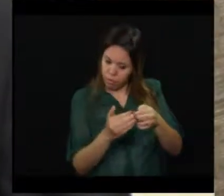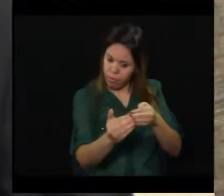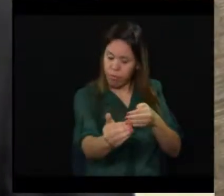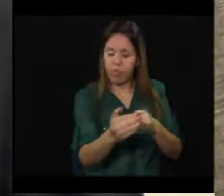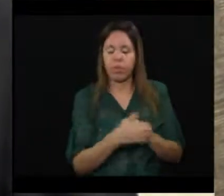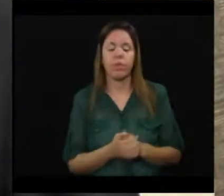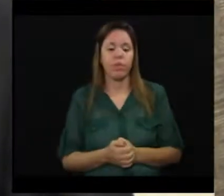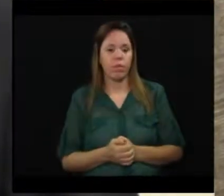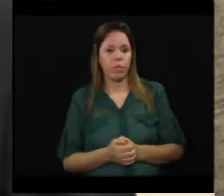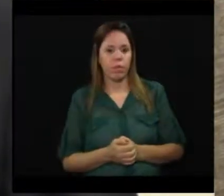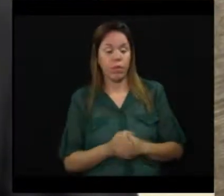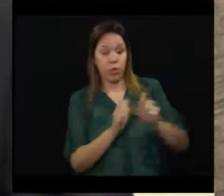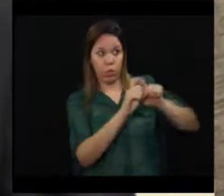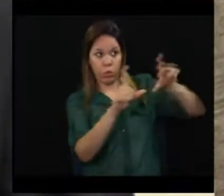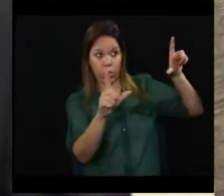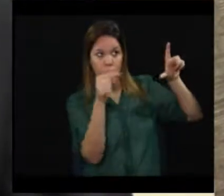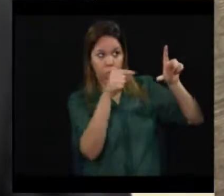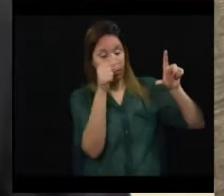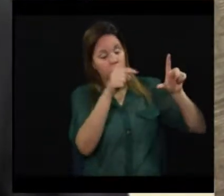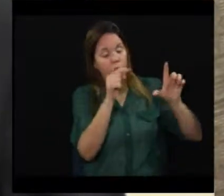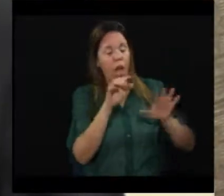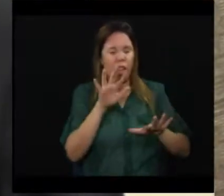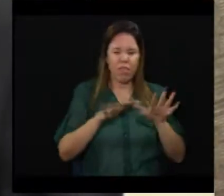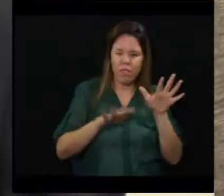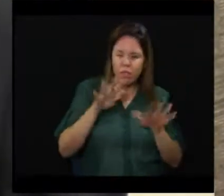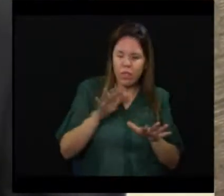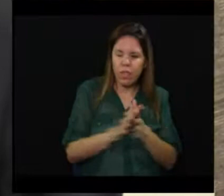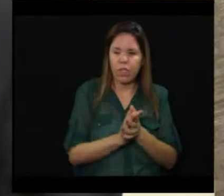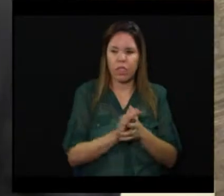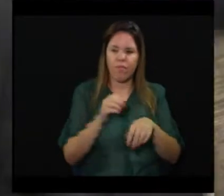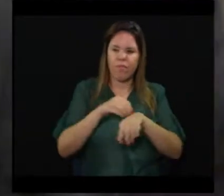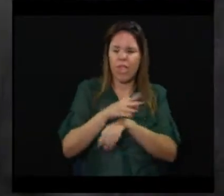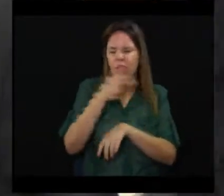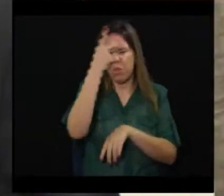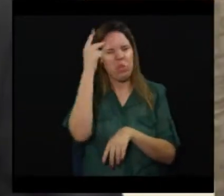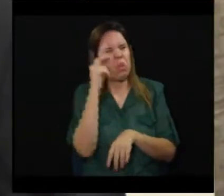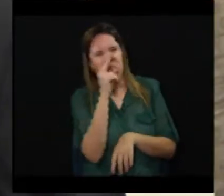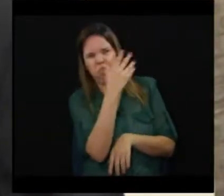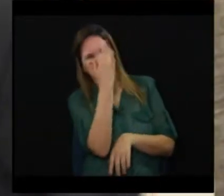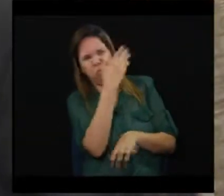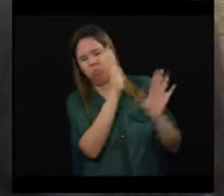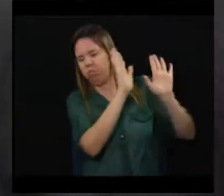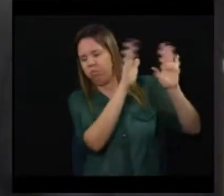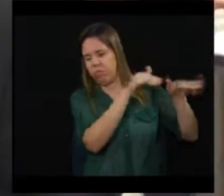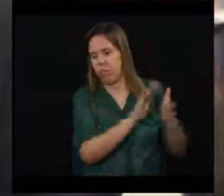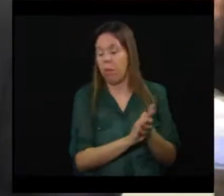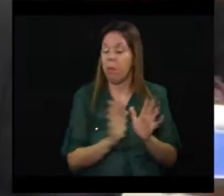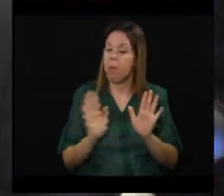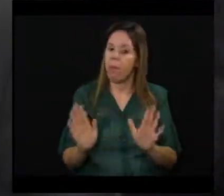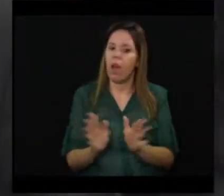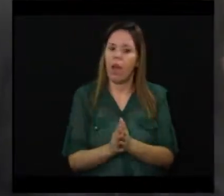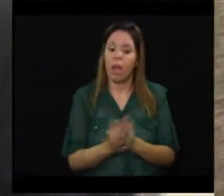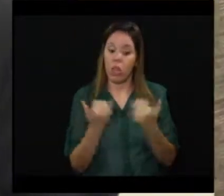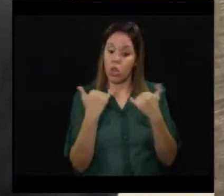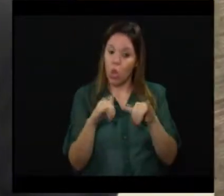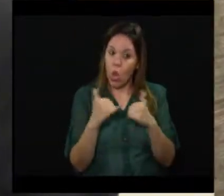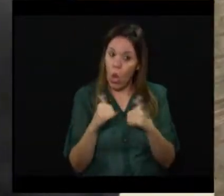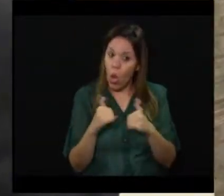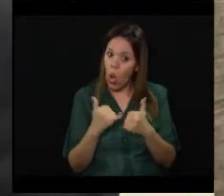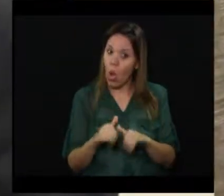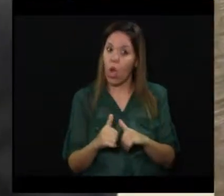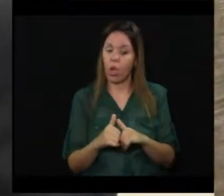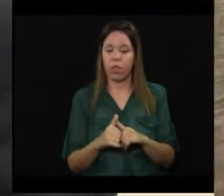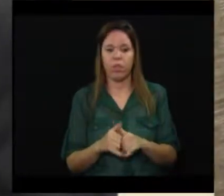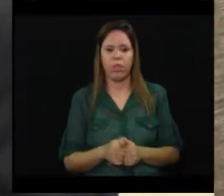O cartaz, às vezes, ele acaba passando desapercebido. Mas em uma linha de ônibus, por exemplo,